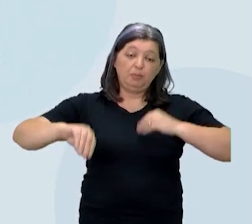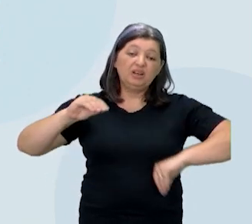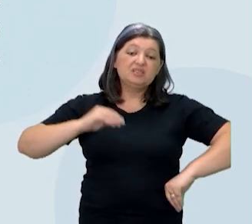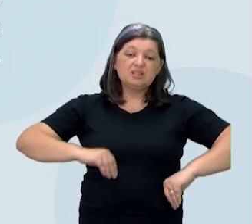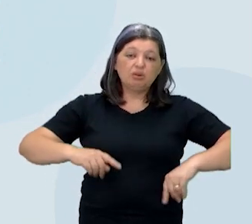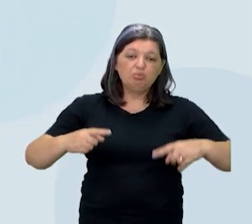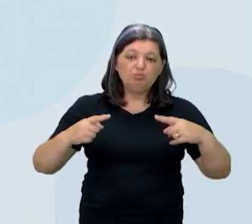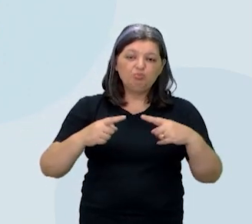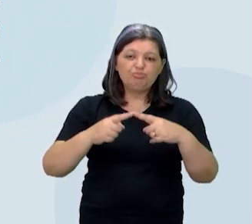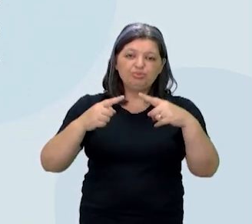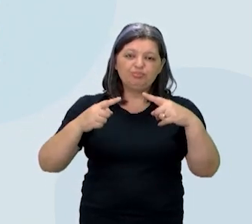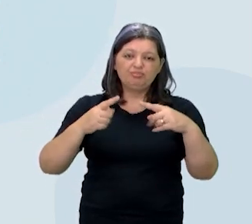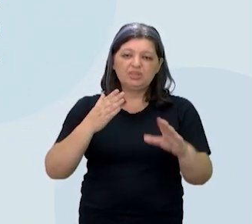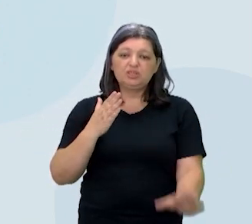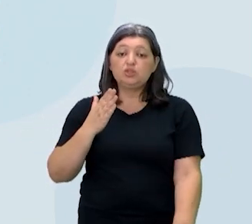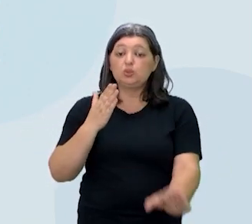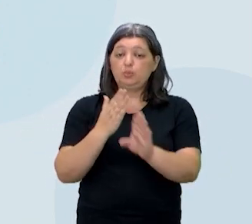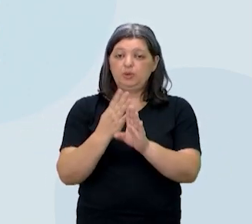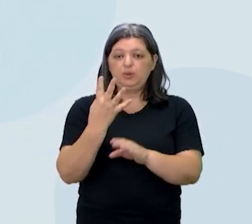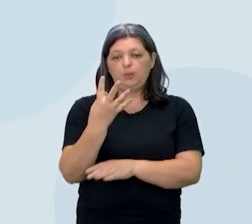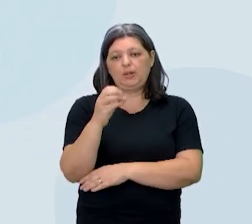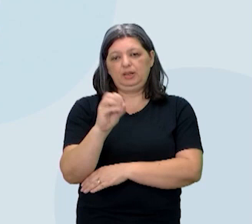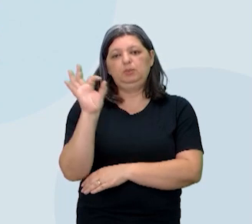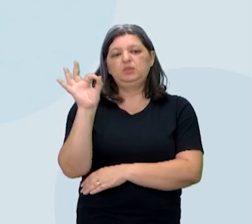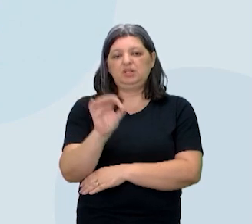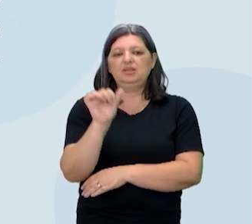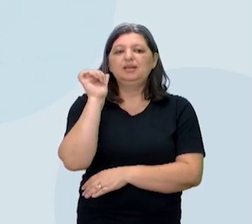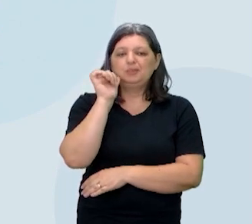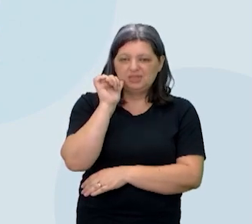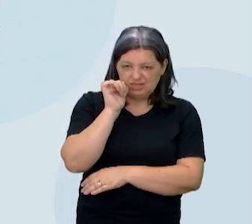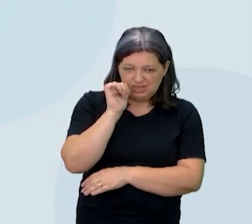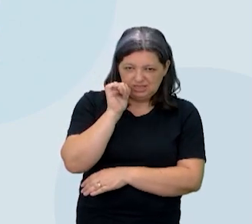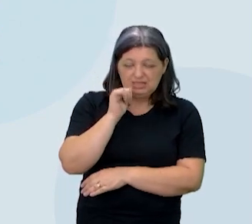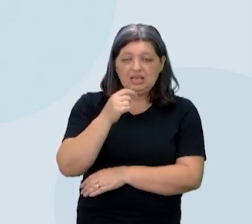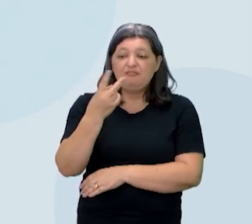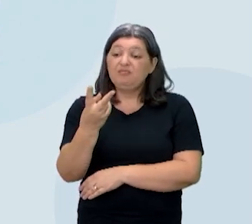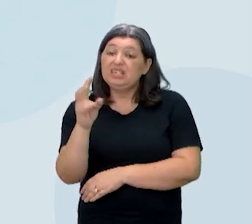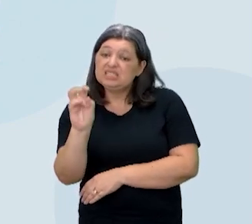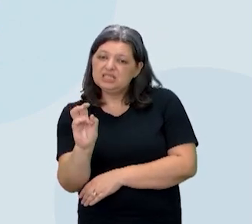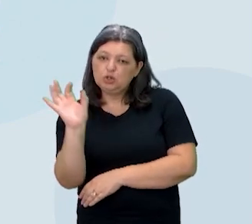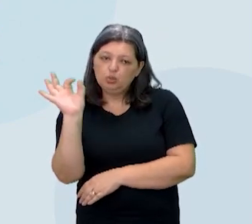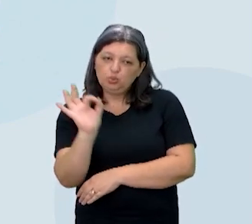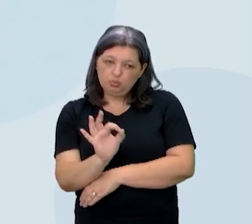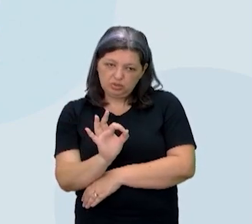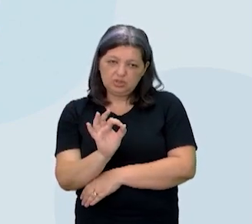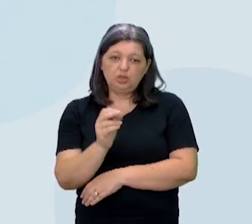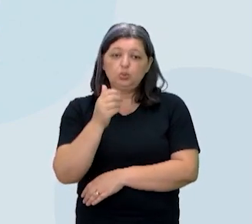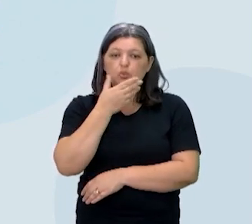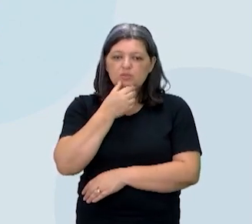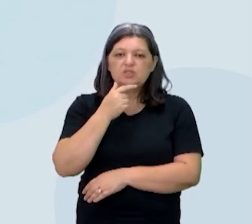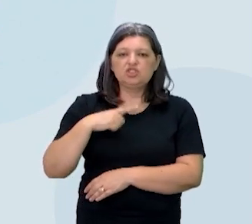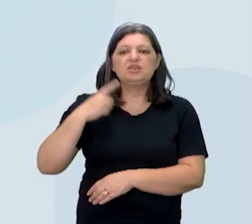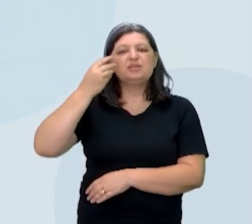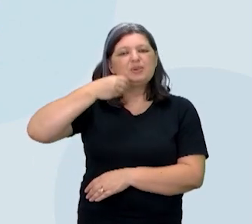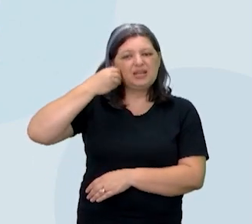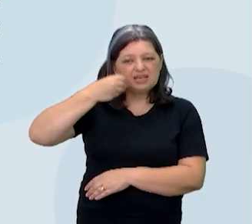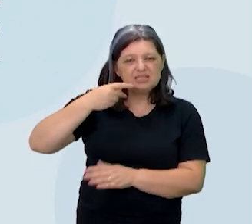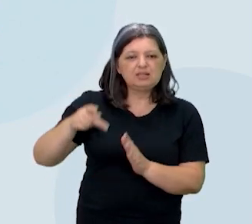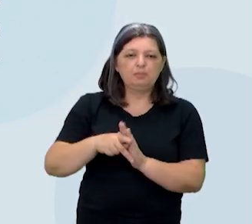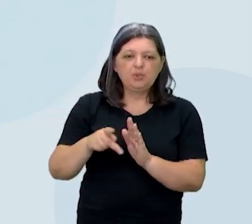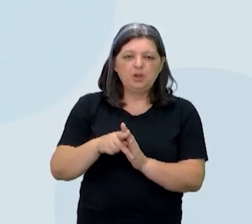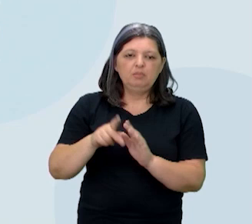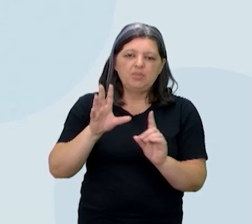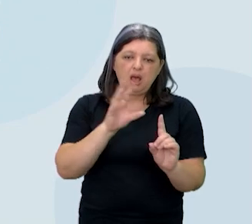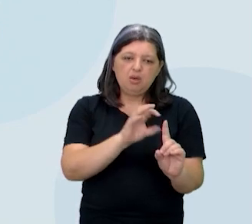e descobriram que 40% das meninas e 25% dos meninos tinham experiências de assédio